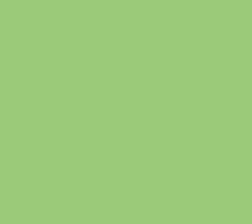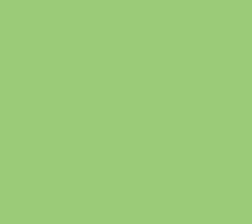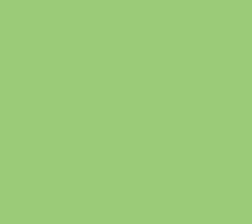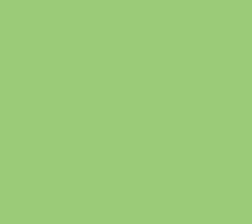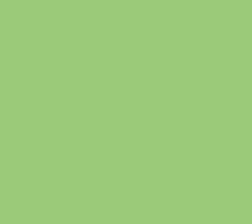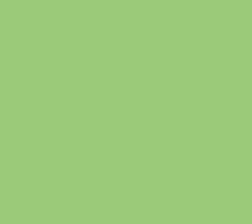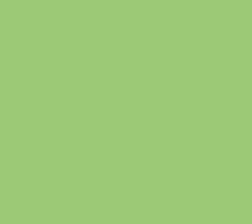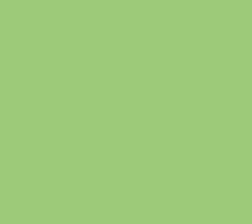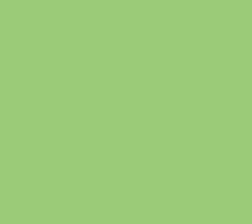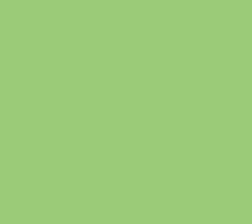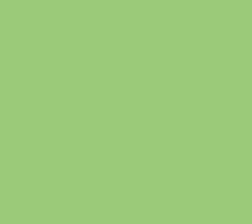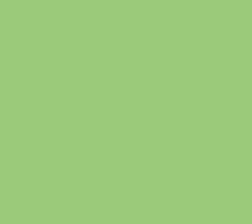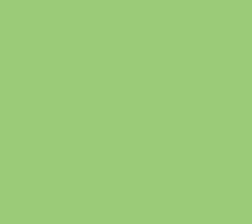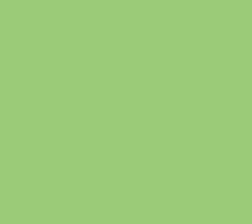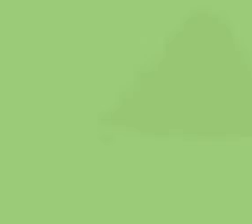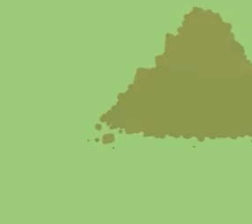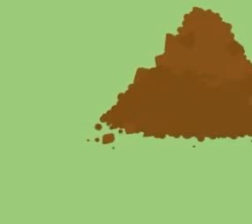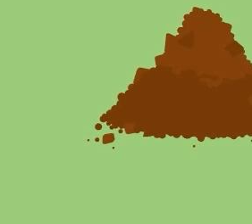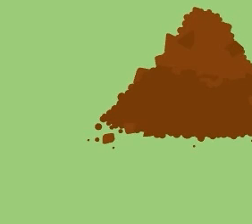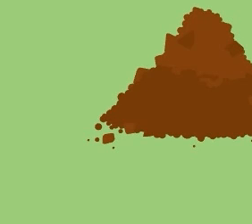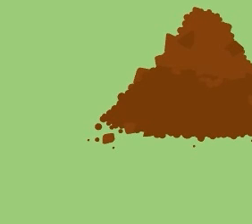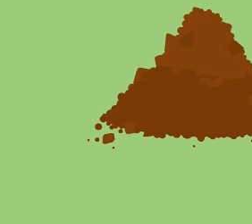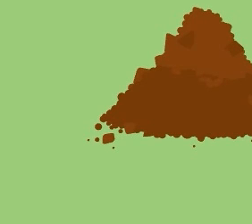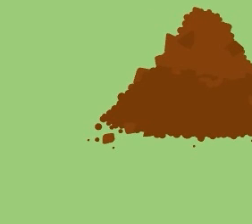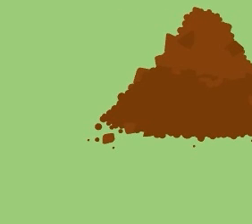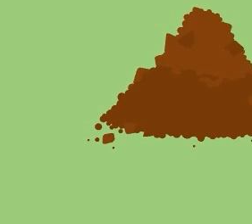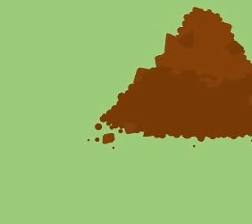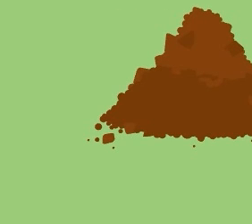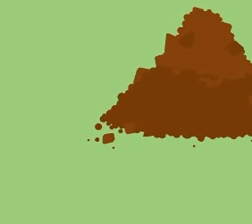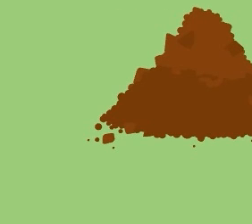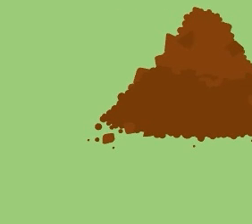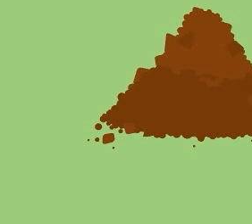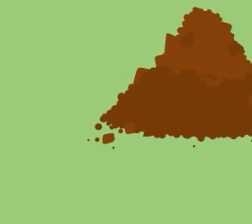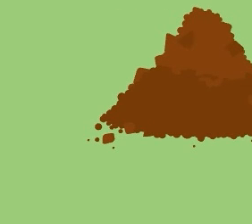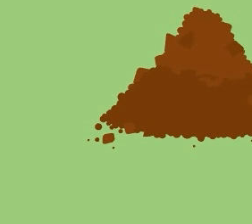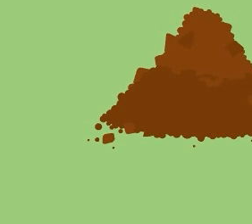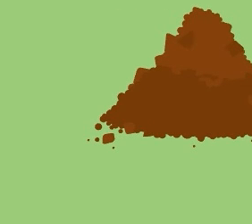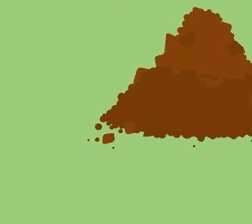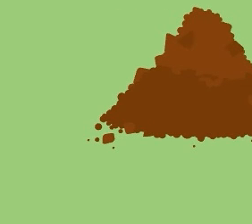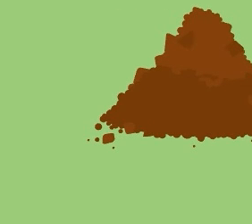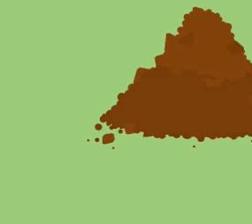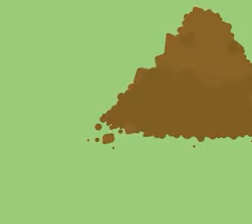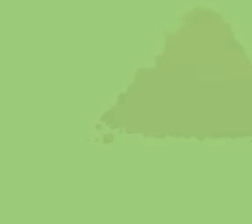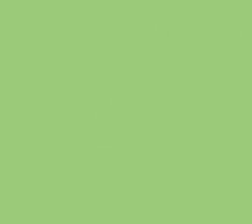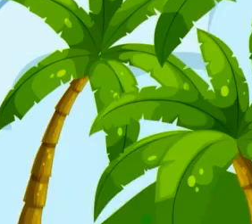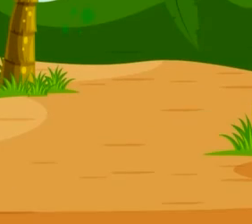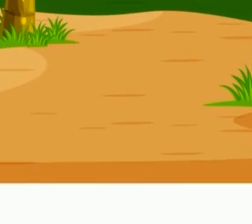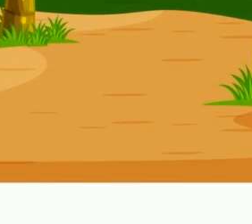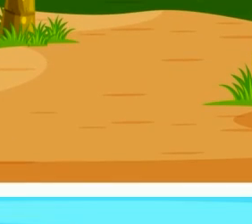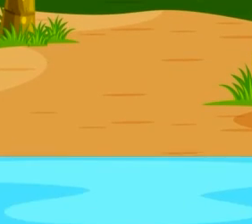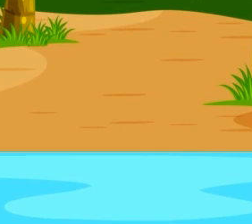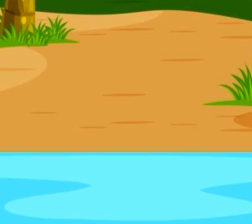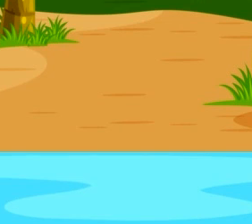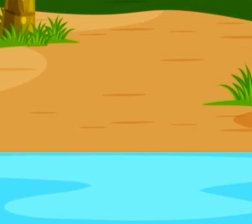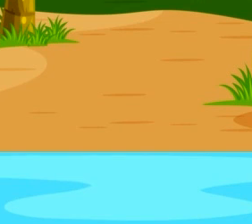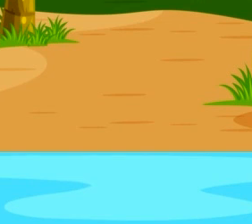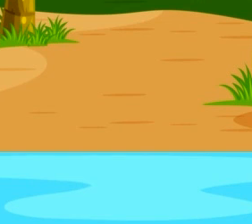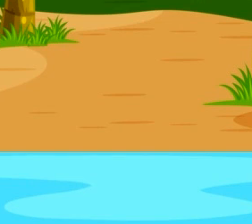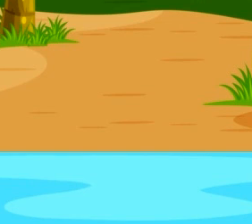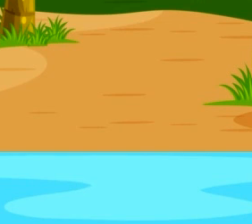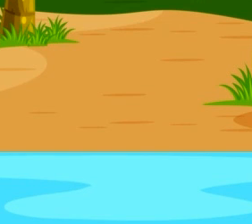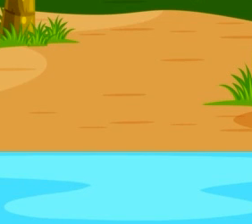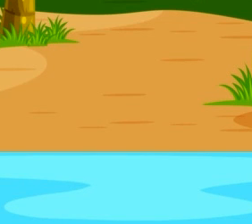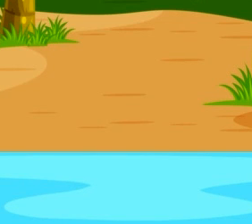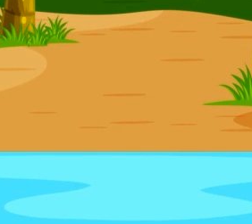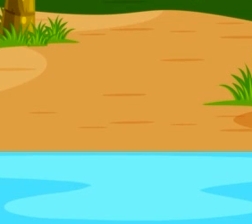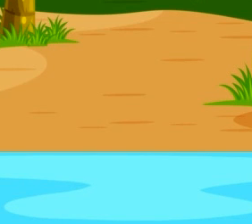Vimos que a base do desenvolvimento sustentável visa que uma atividade leve em consideração a capacidade que a natureza tem de